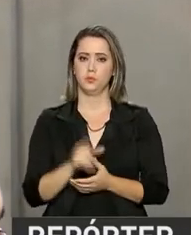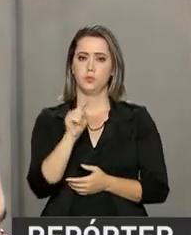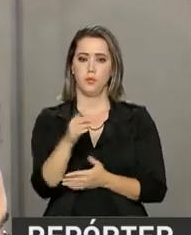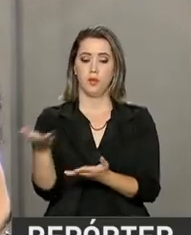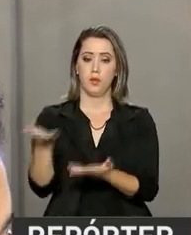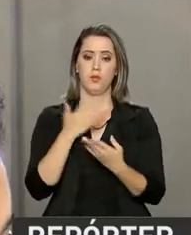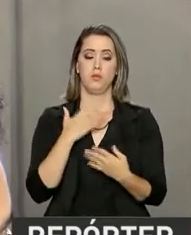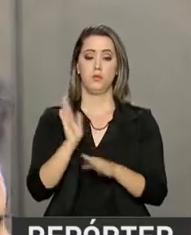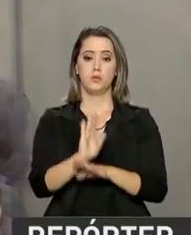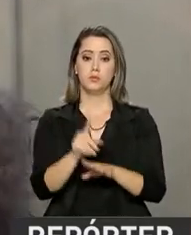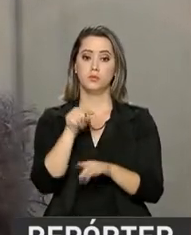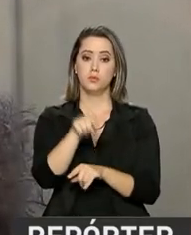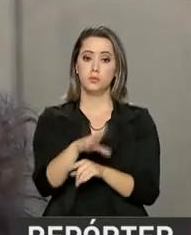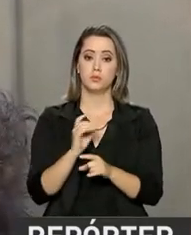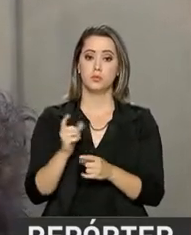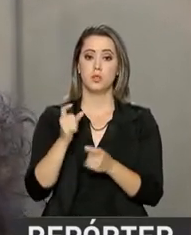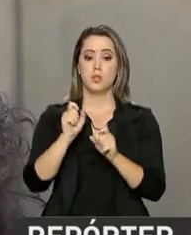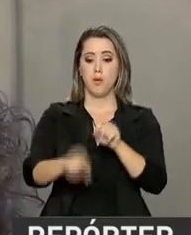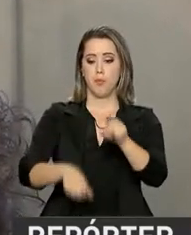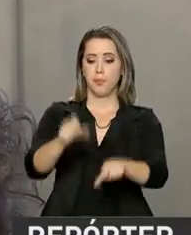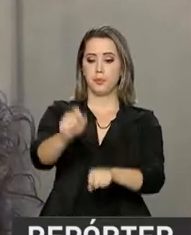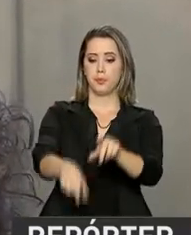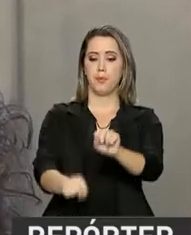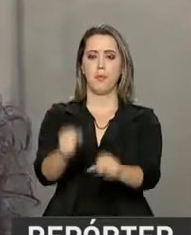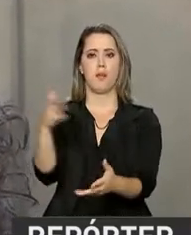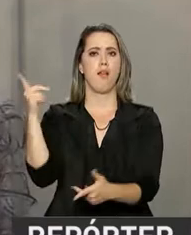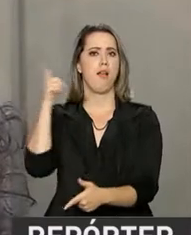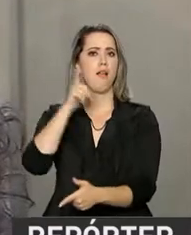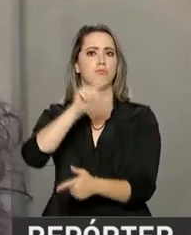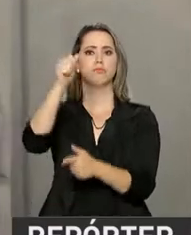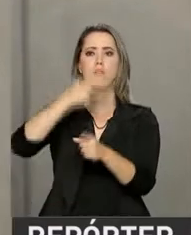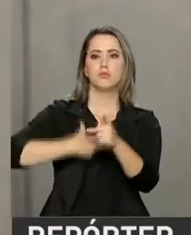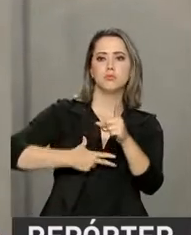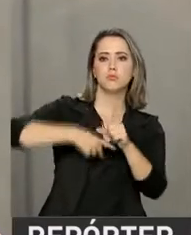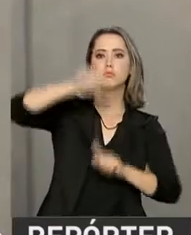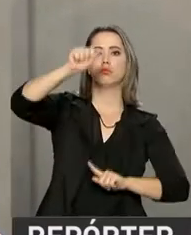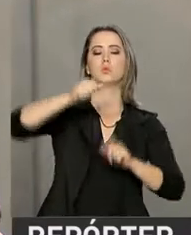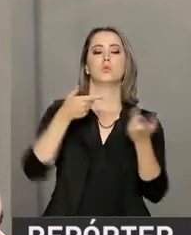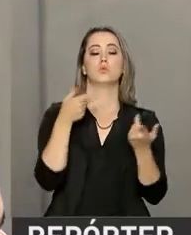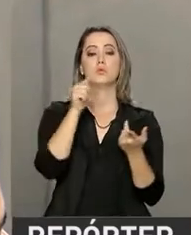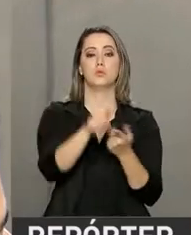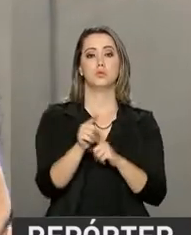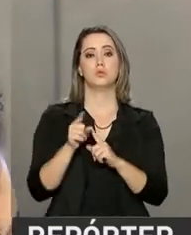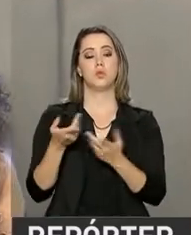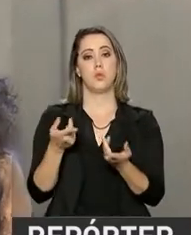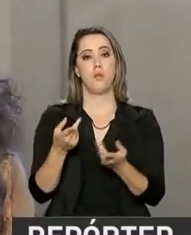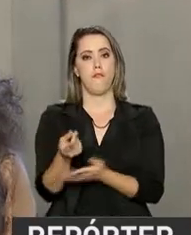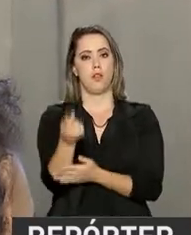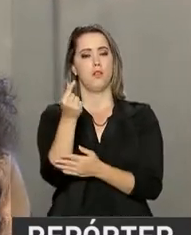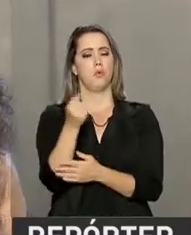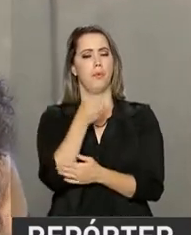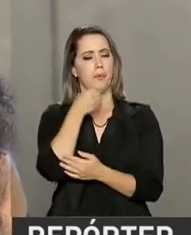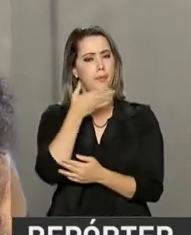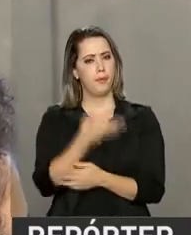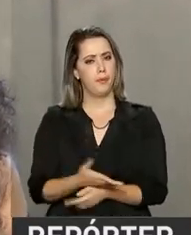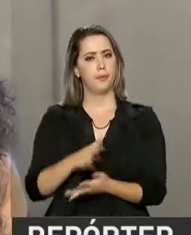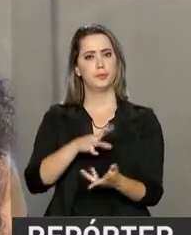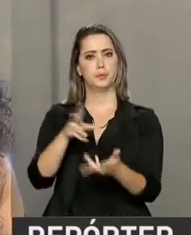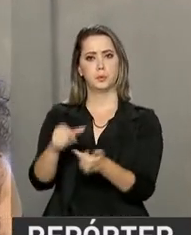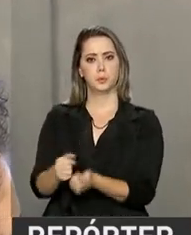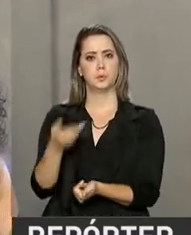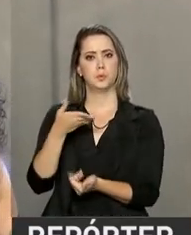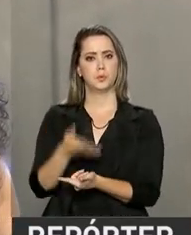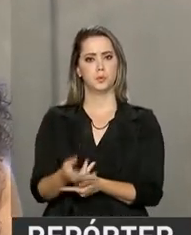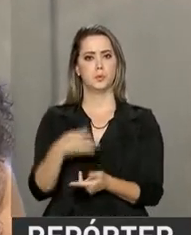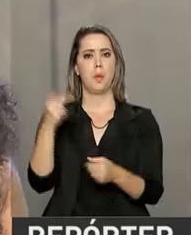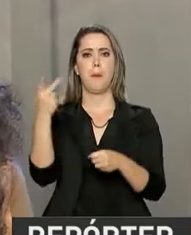é safra agrícola recorde de demanda aquecida para os bens brasileiros e preços favoráveis no mercado internacional principalmente